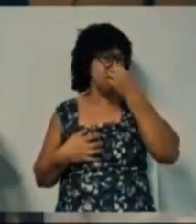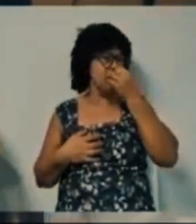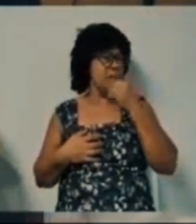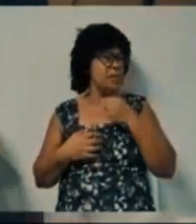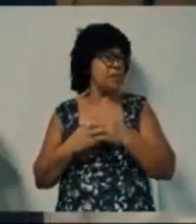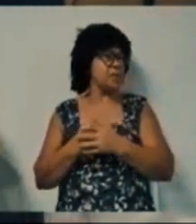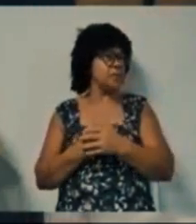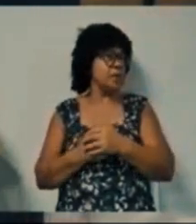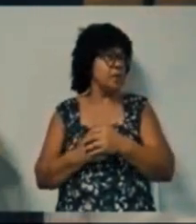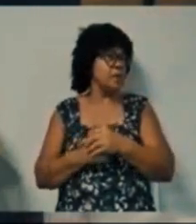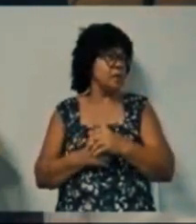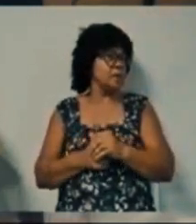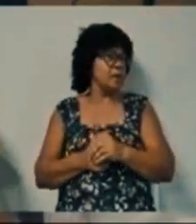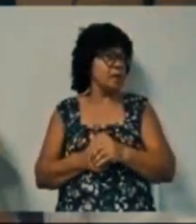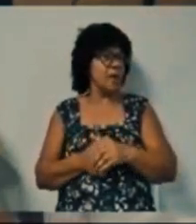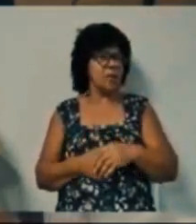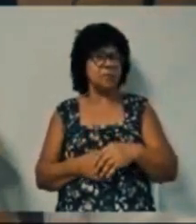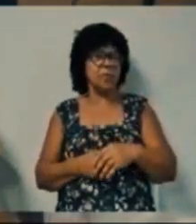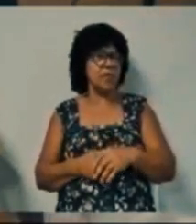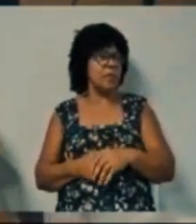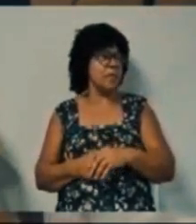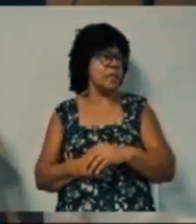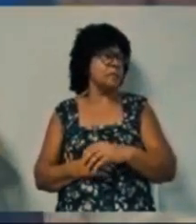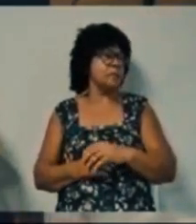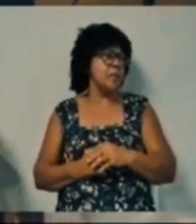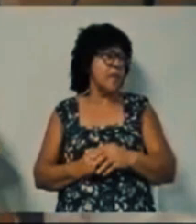Espírito sopra onde quer.